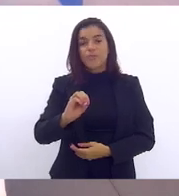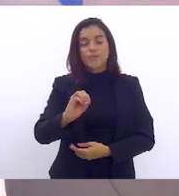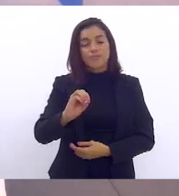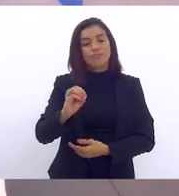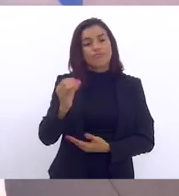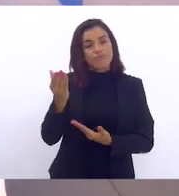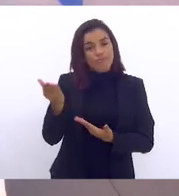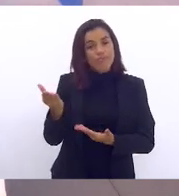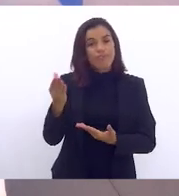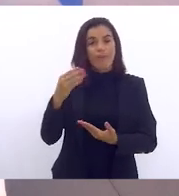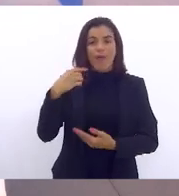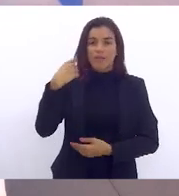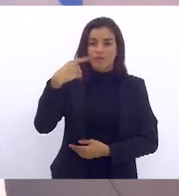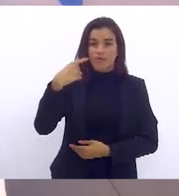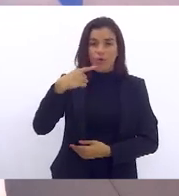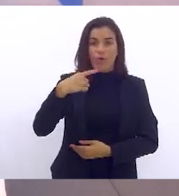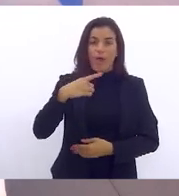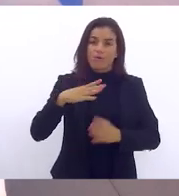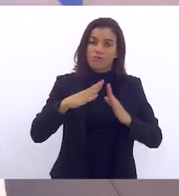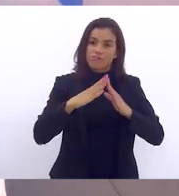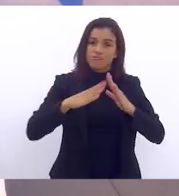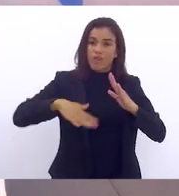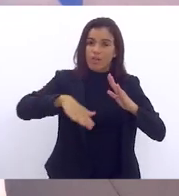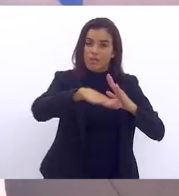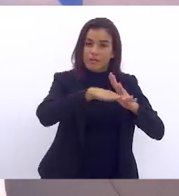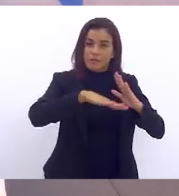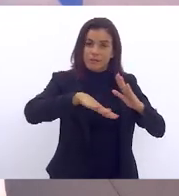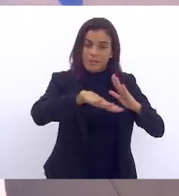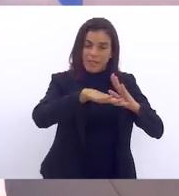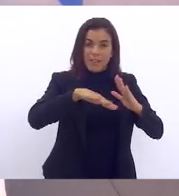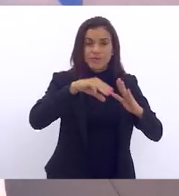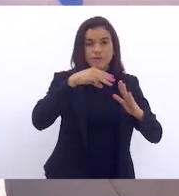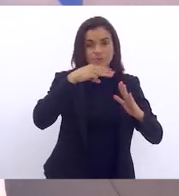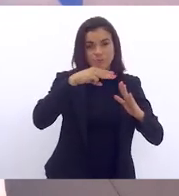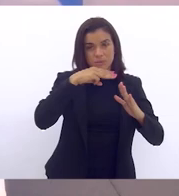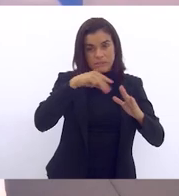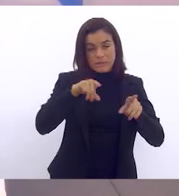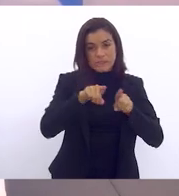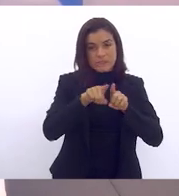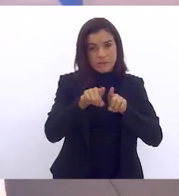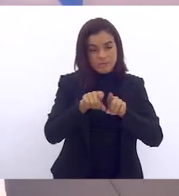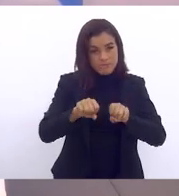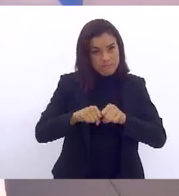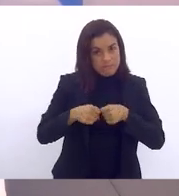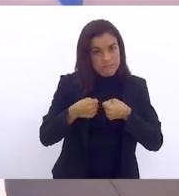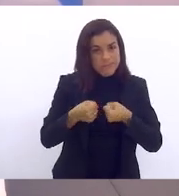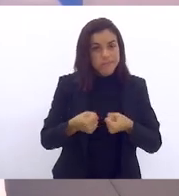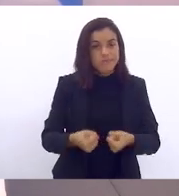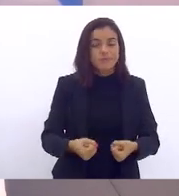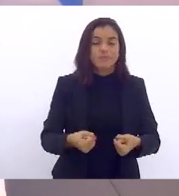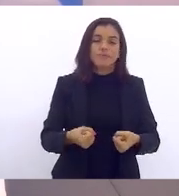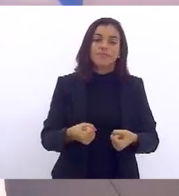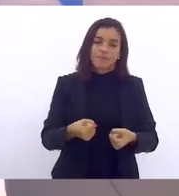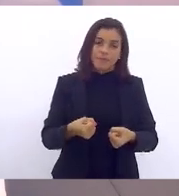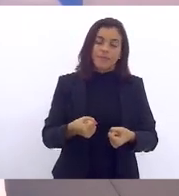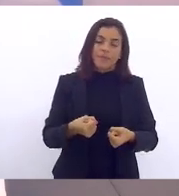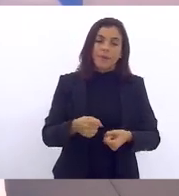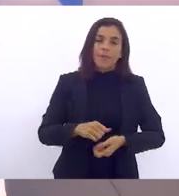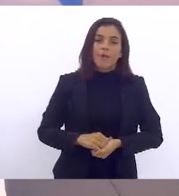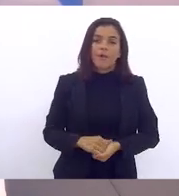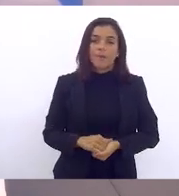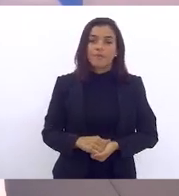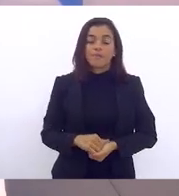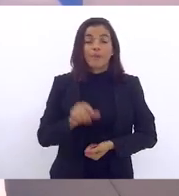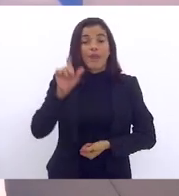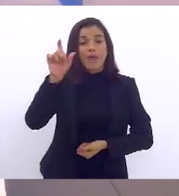eh da região tá muito tá muito empenhado também com relação a essa causa